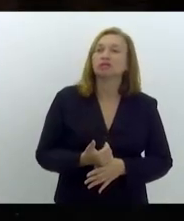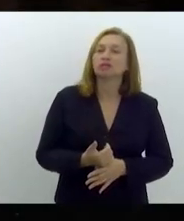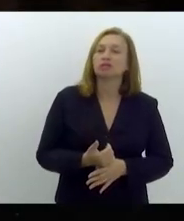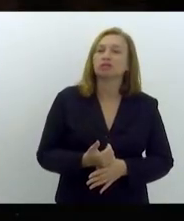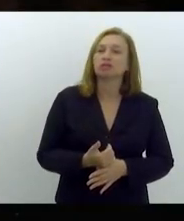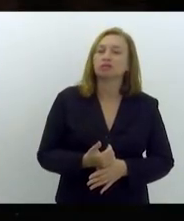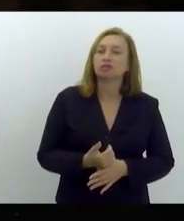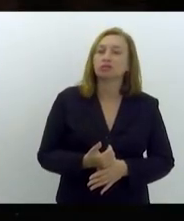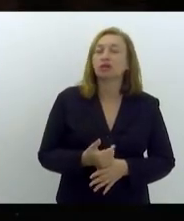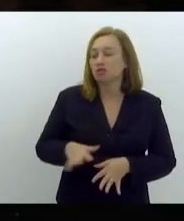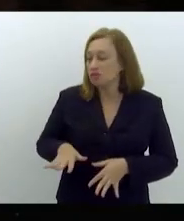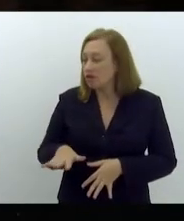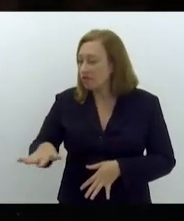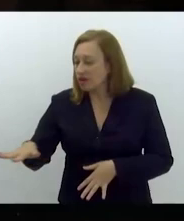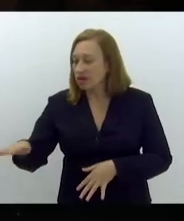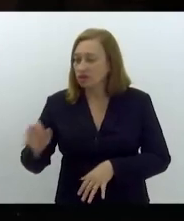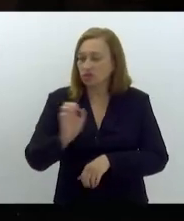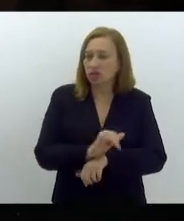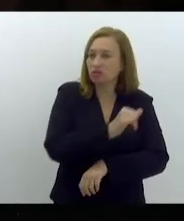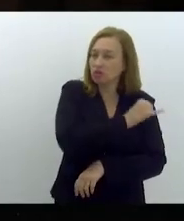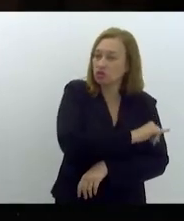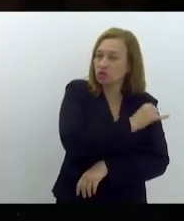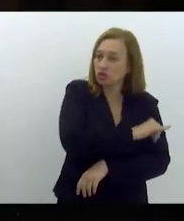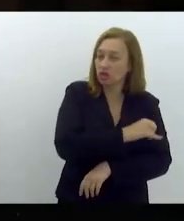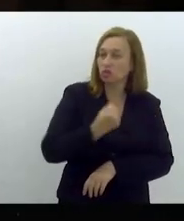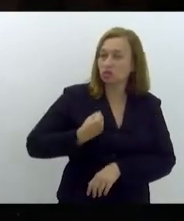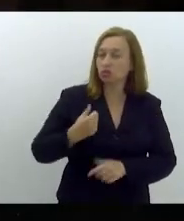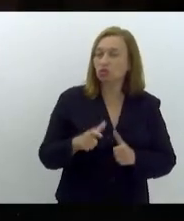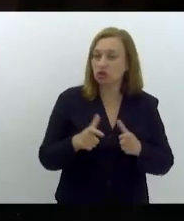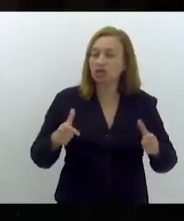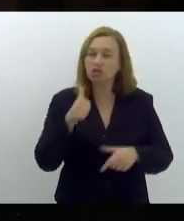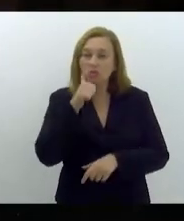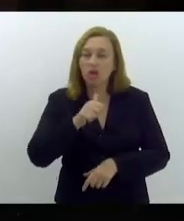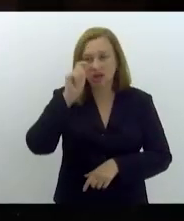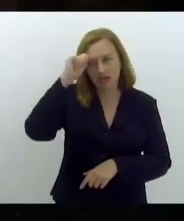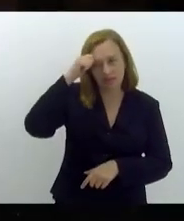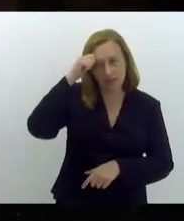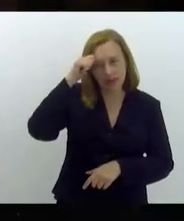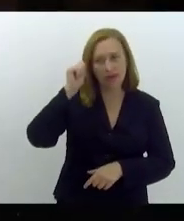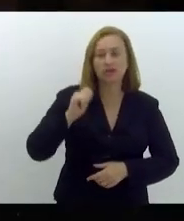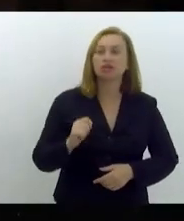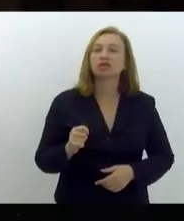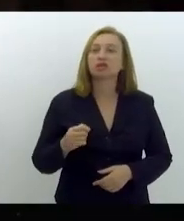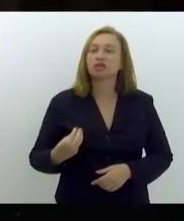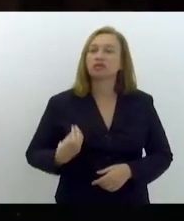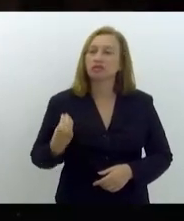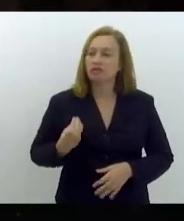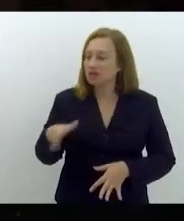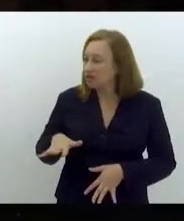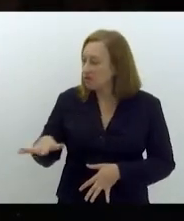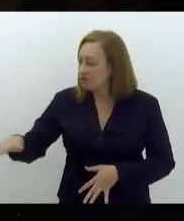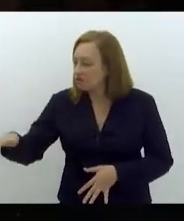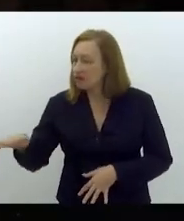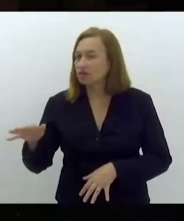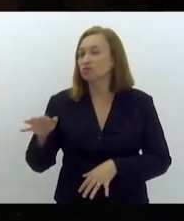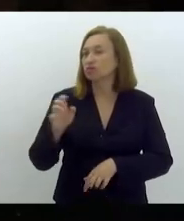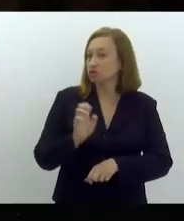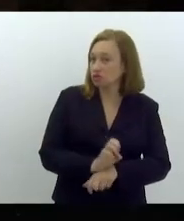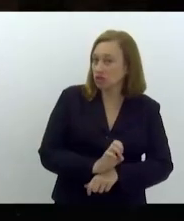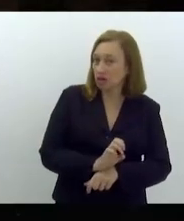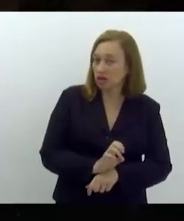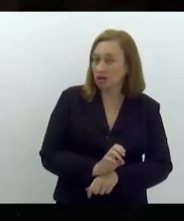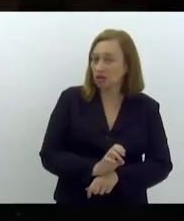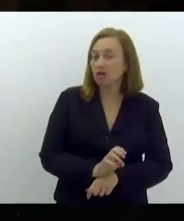da população periférica do Estado do Rio de Janeiro de mulheres pretas se encontra vivendo nas periferias e favelas desse estado